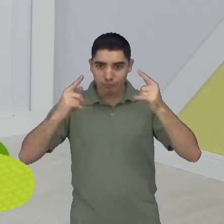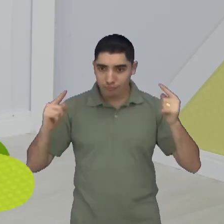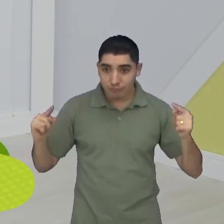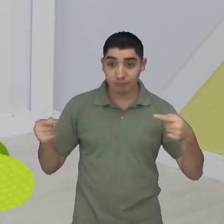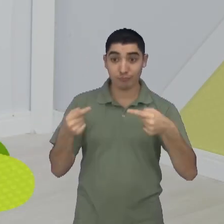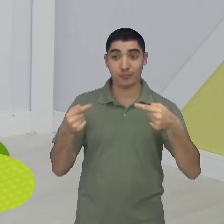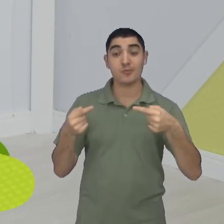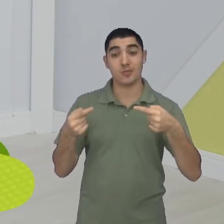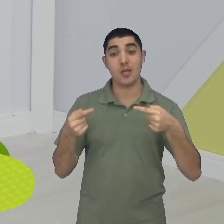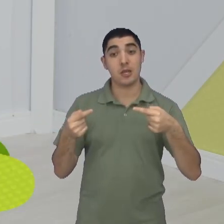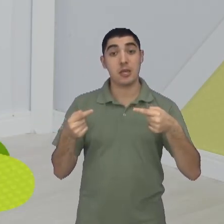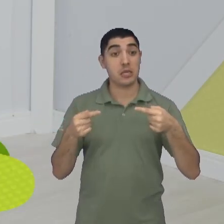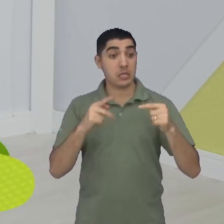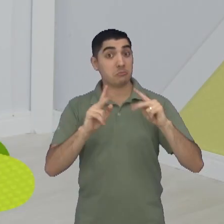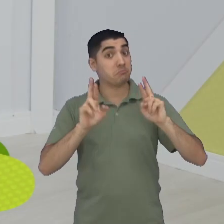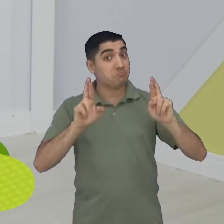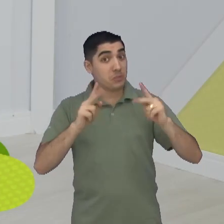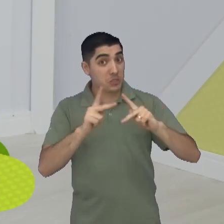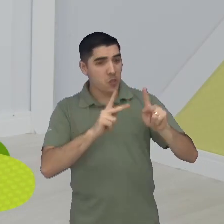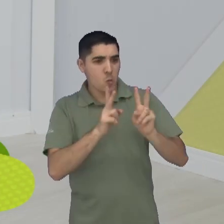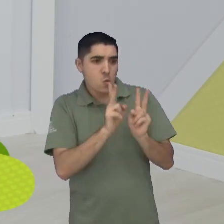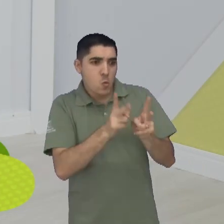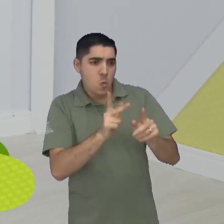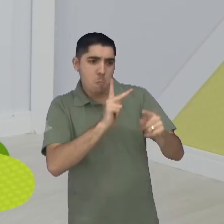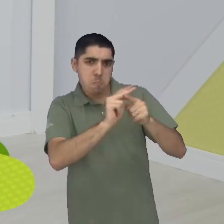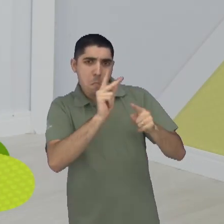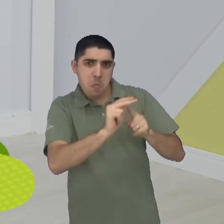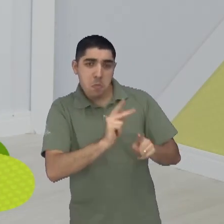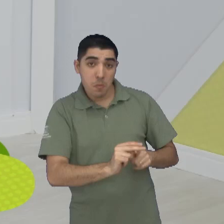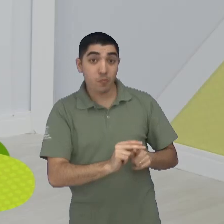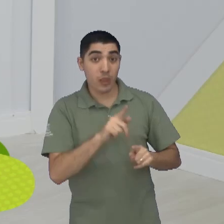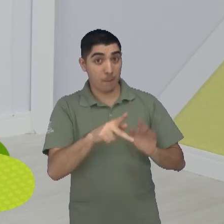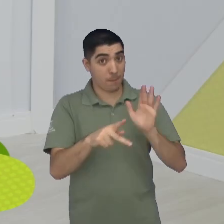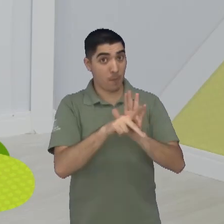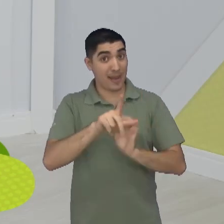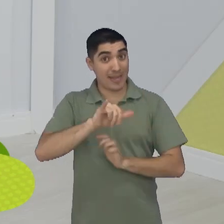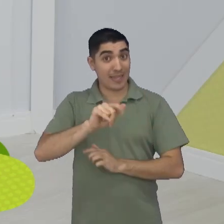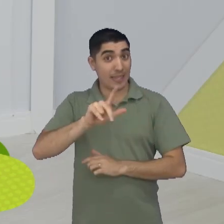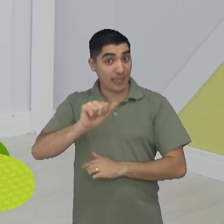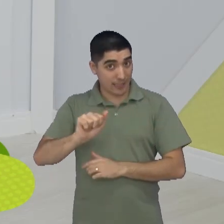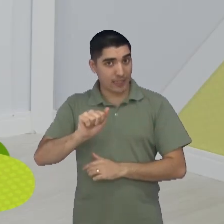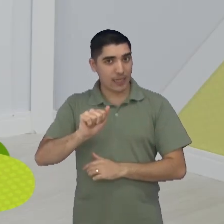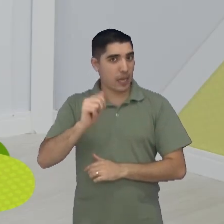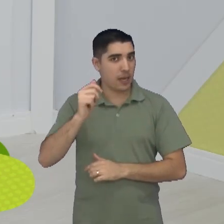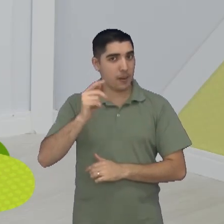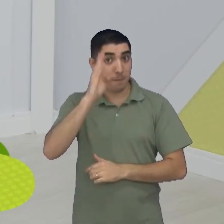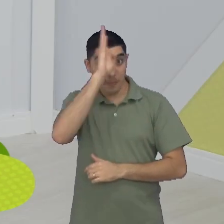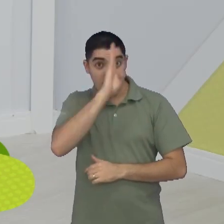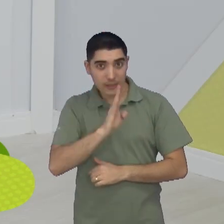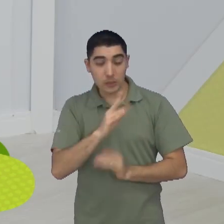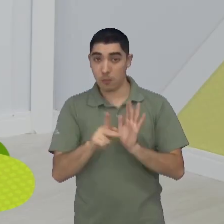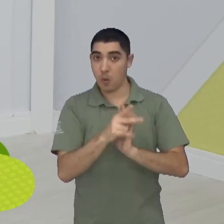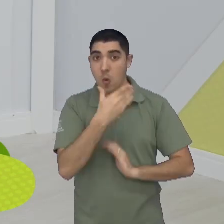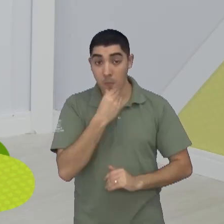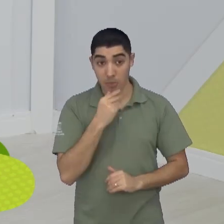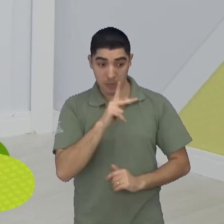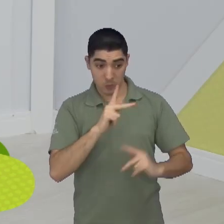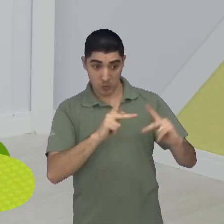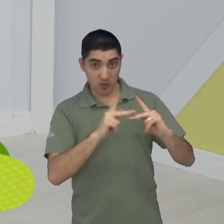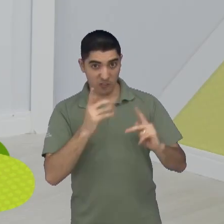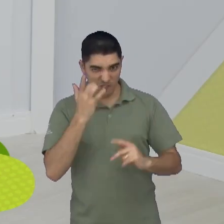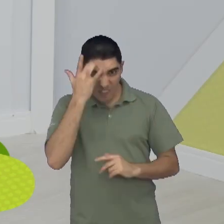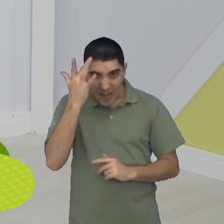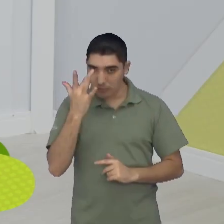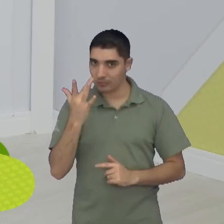boa fase e defender a invencibilidade na Superliga masculina. Mas a parada não vai ser fácil não, hein? Porque os gigantes do Vale enfrentam